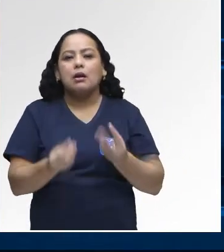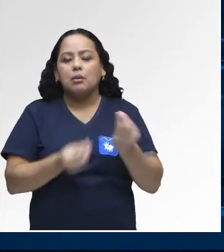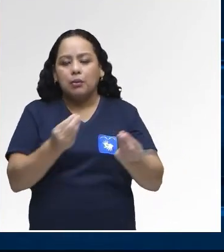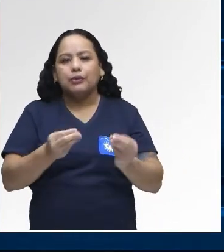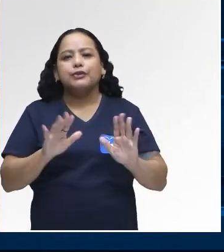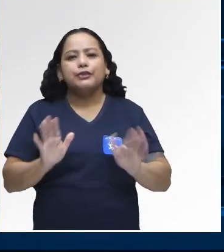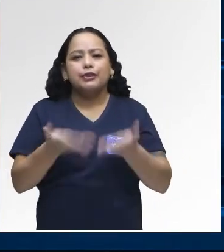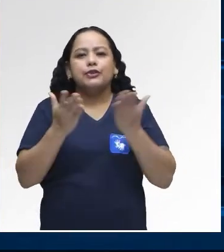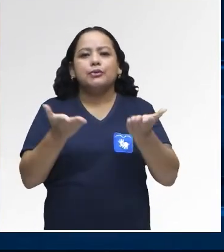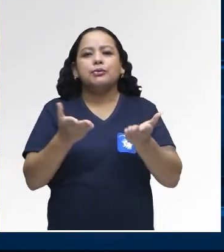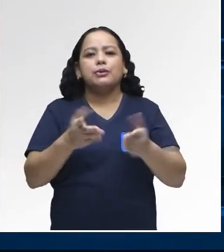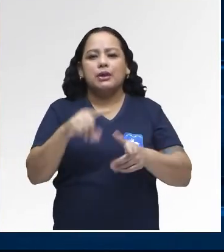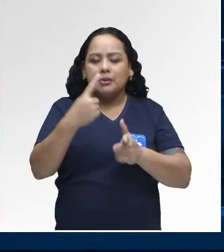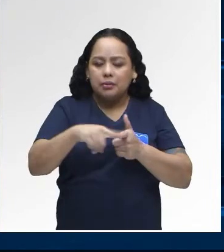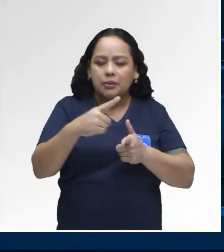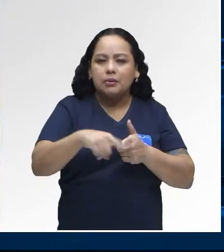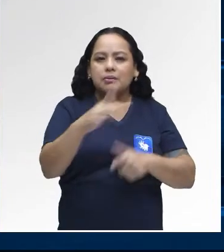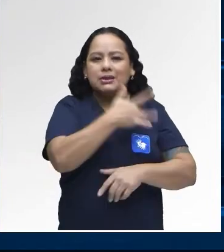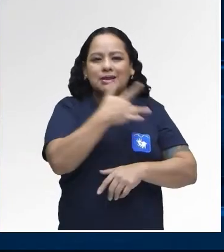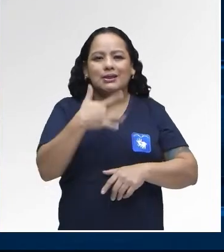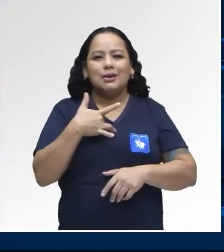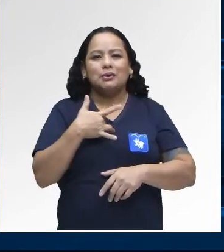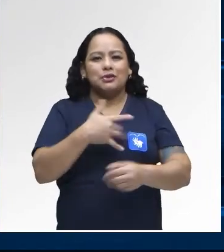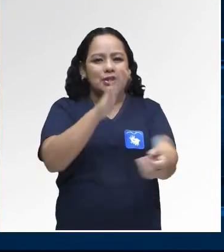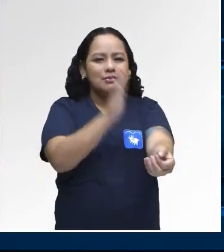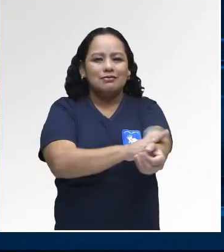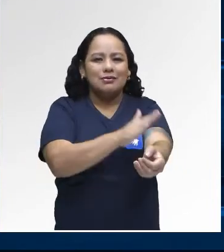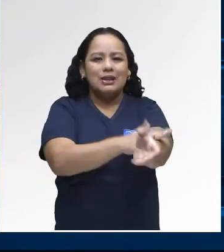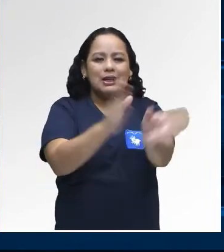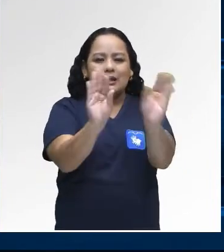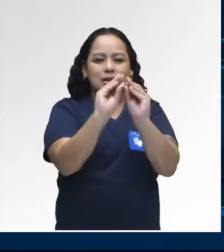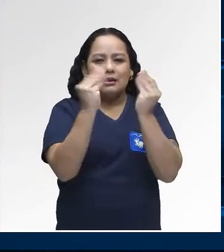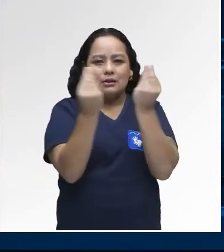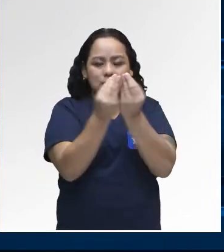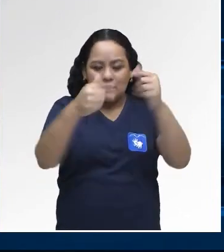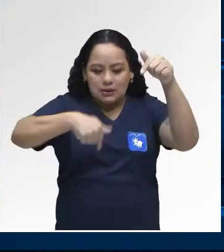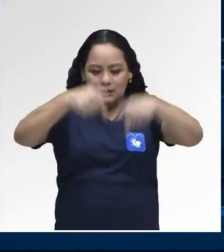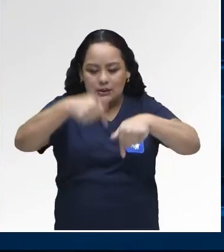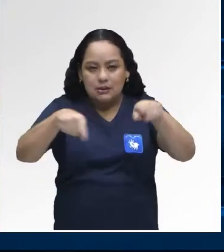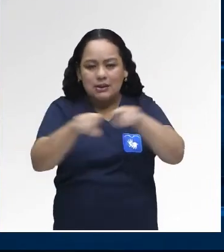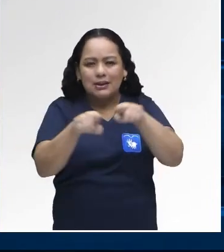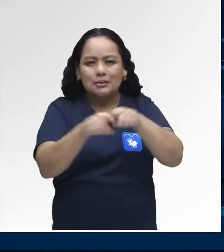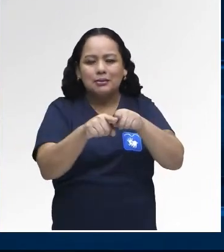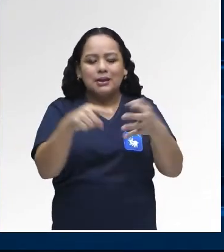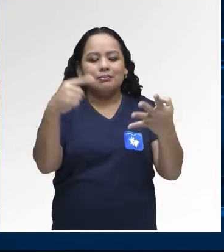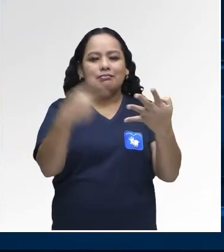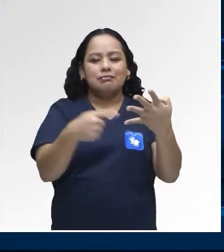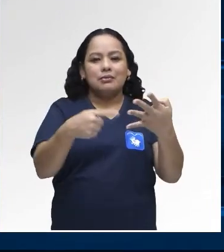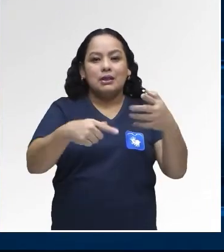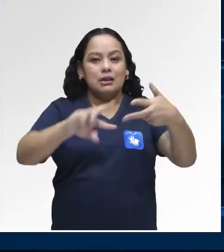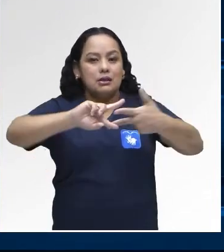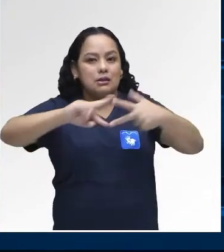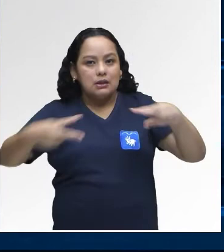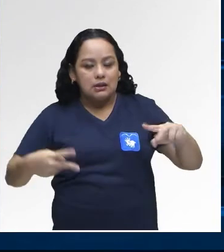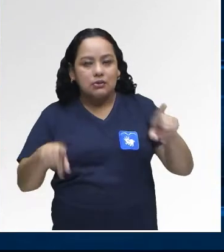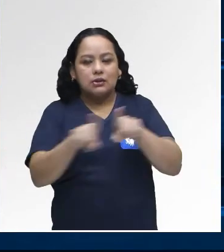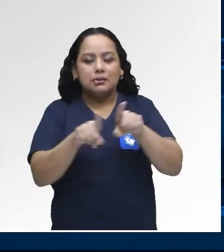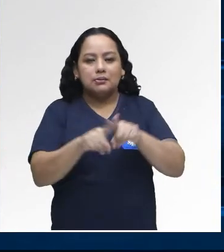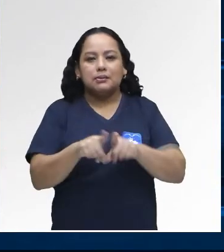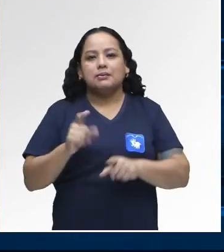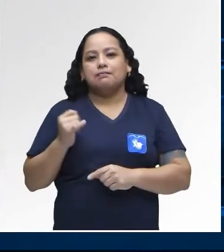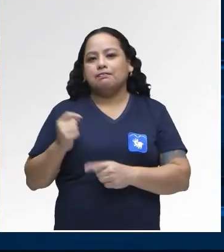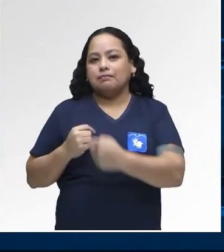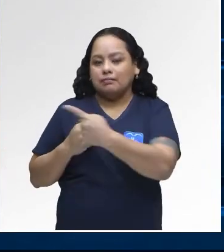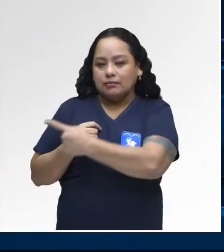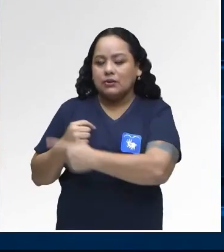pode causar a dependência química, além de fatores genéticos. Isso daqui, gente, é muito